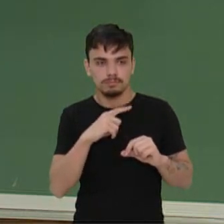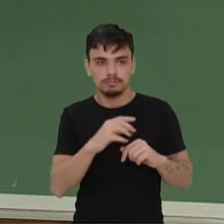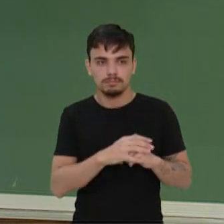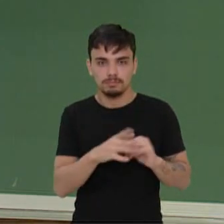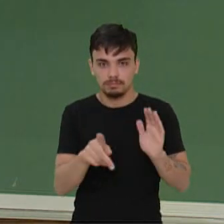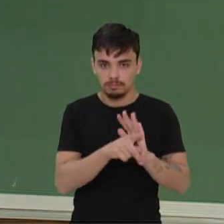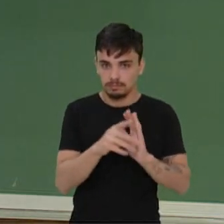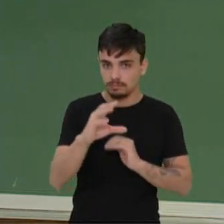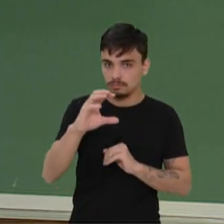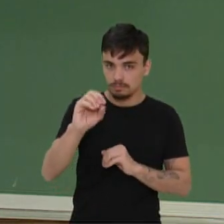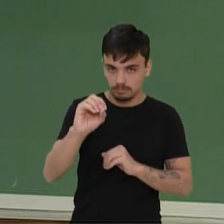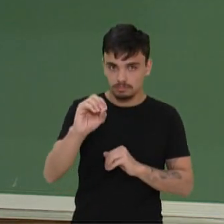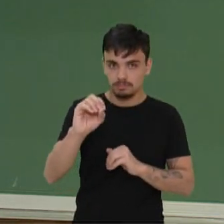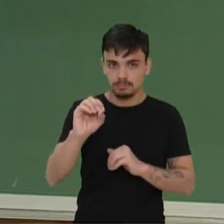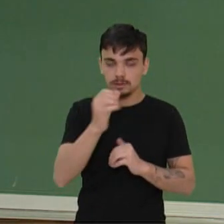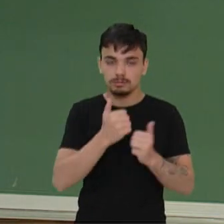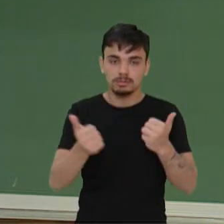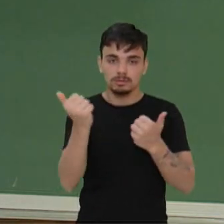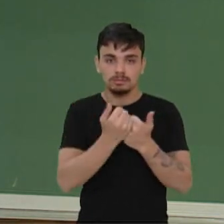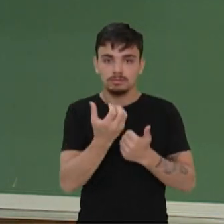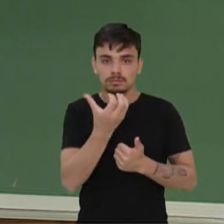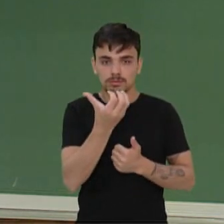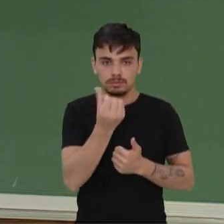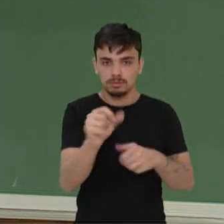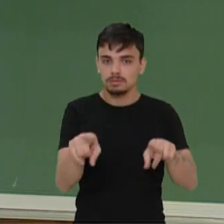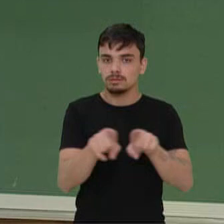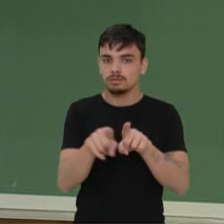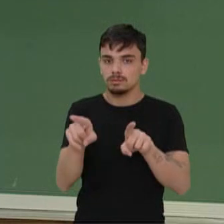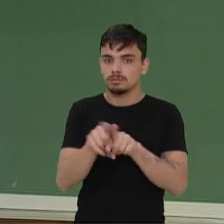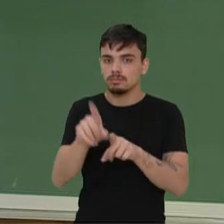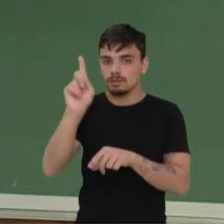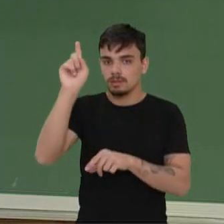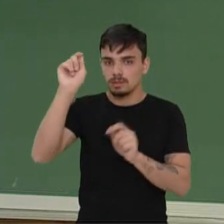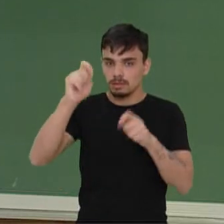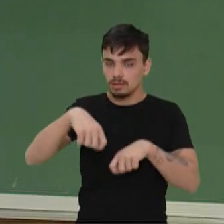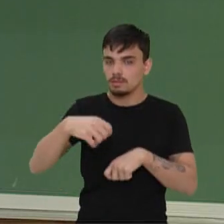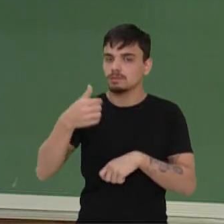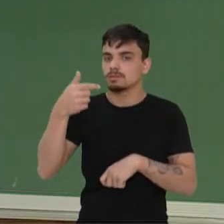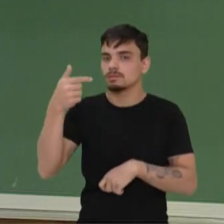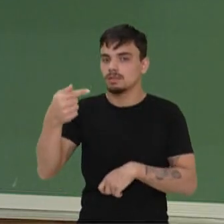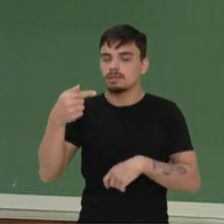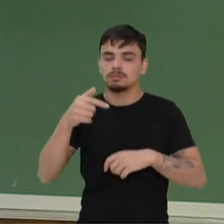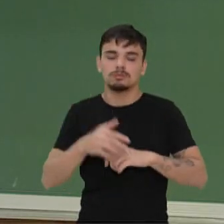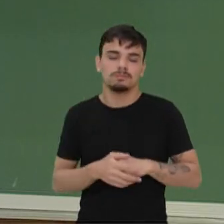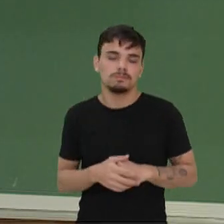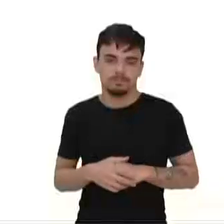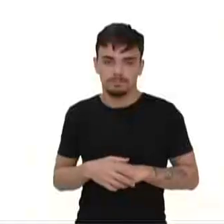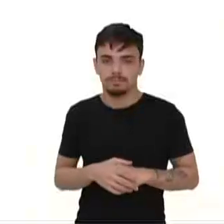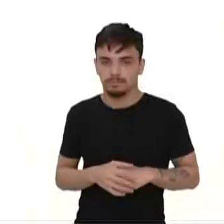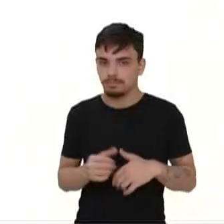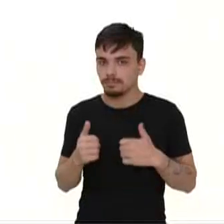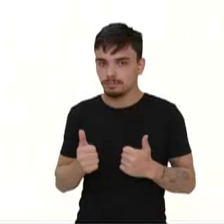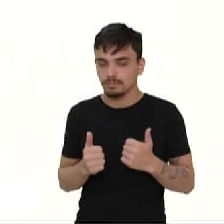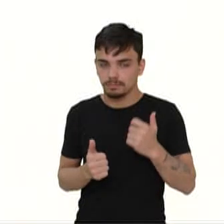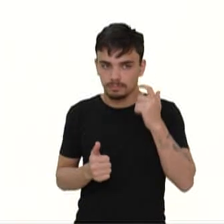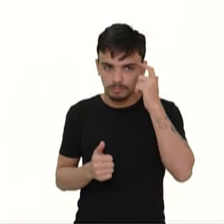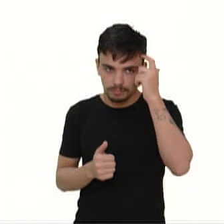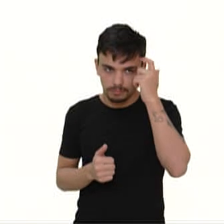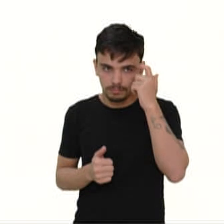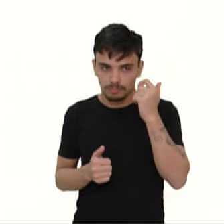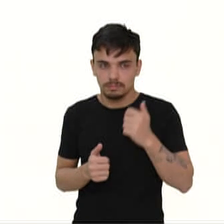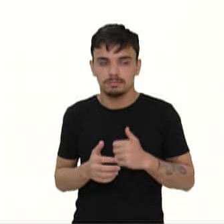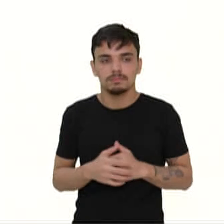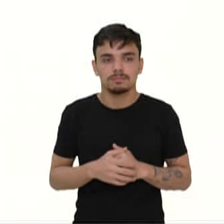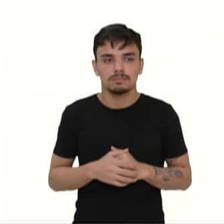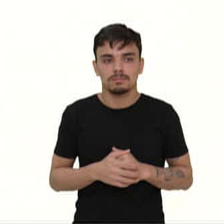do zero. Se eu substituir agora por 6, com certeza vai dar 7, ok? Beleza? Tranquilo?